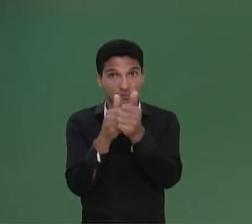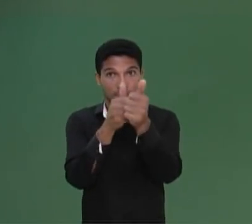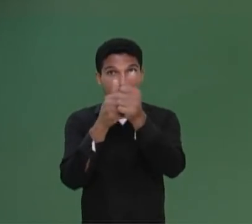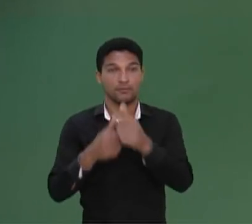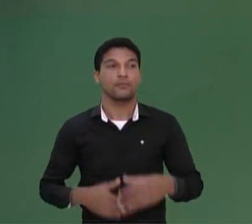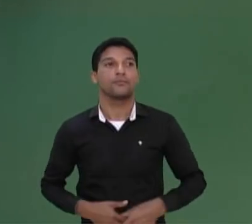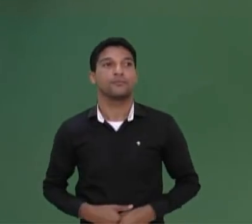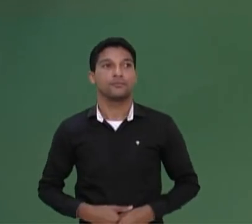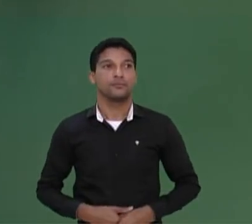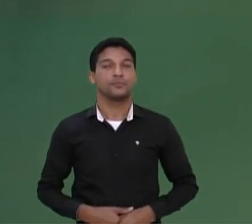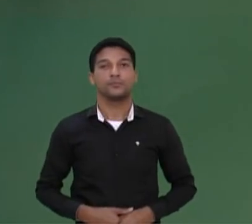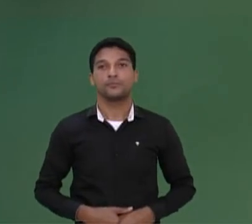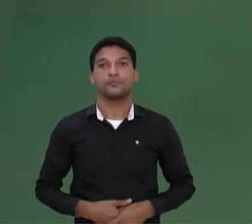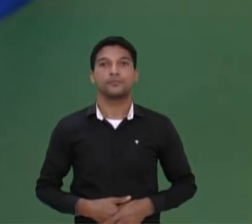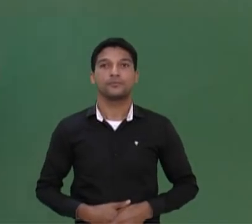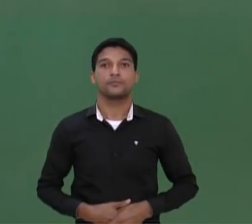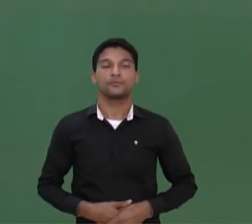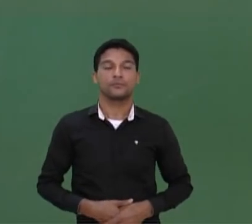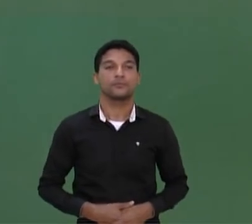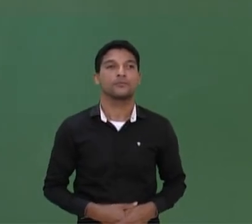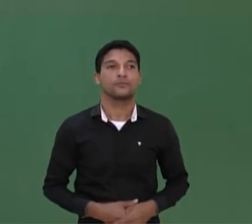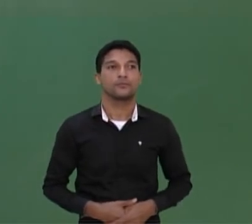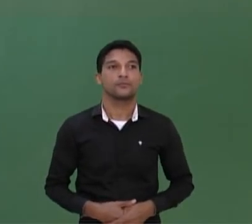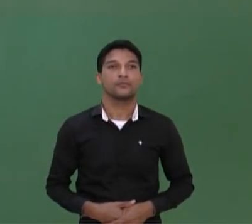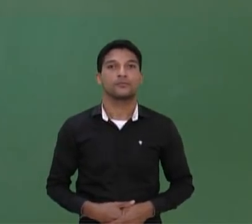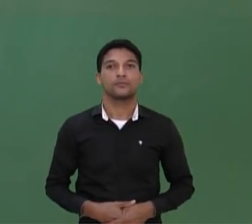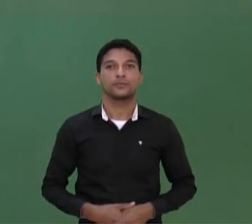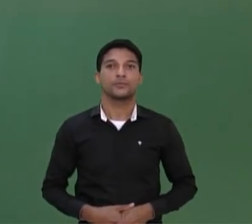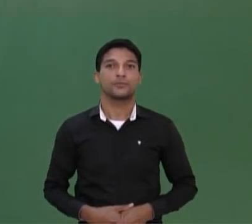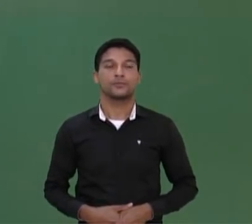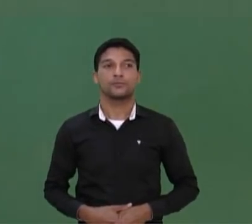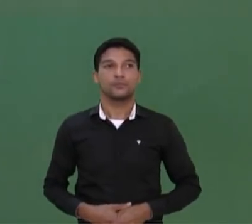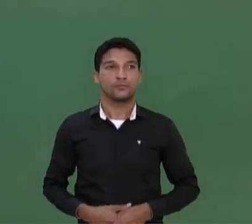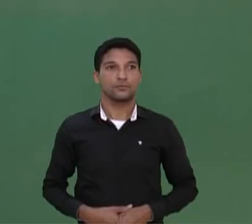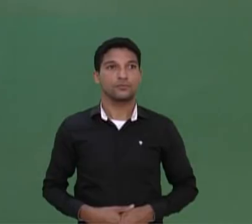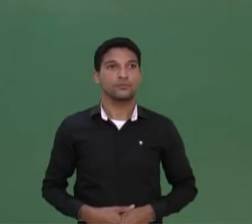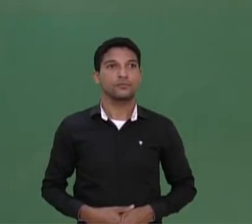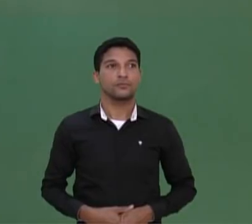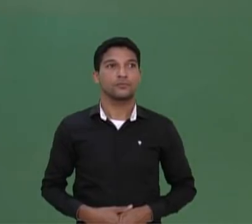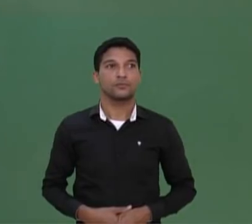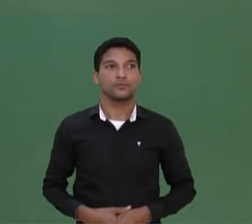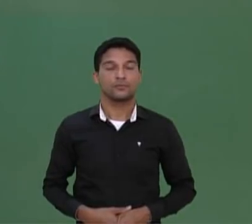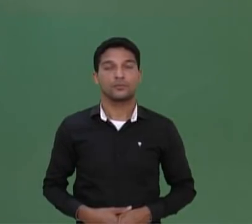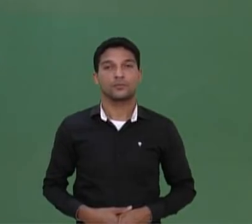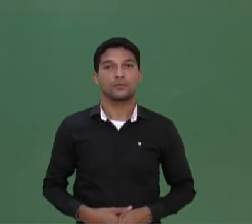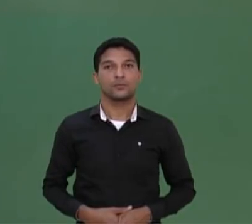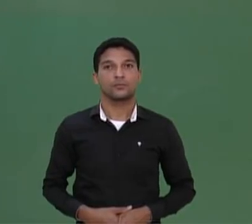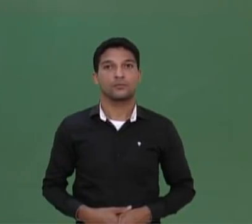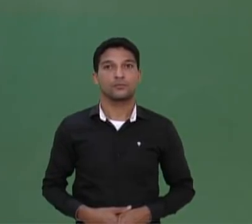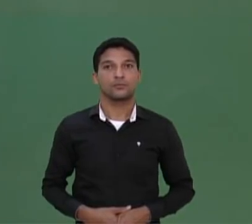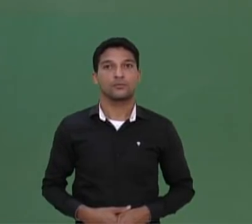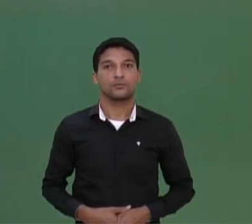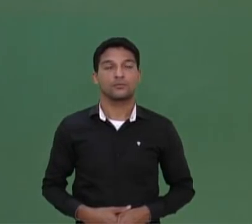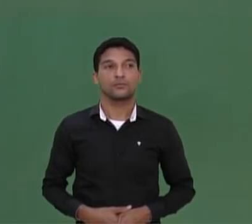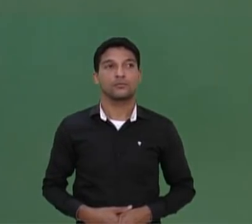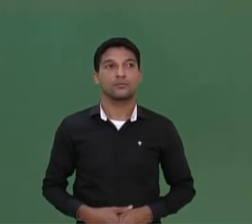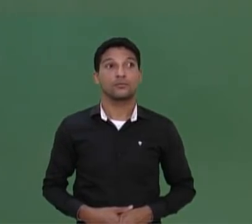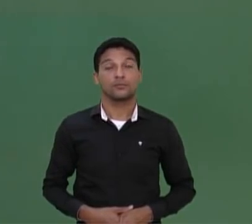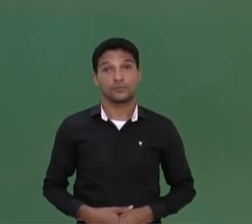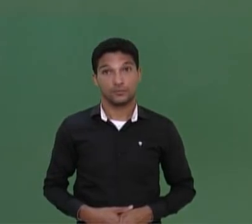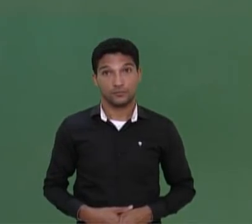é mais 4x a f de um